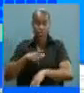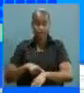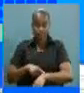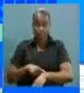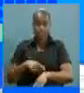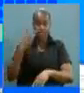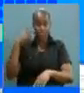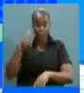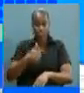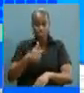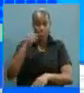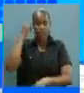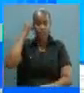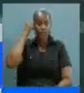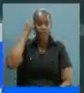época e que valeu a pena.